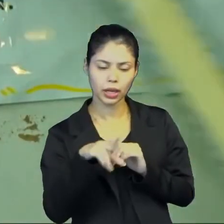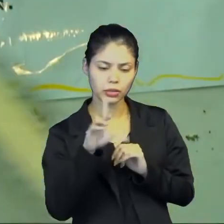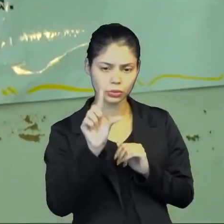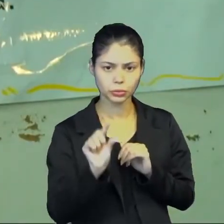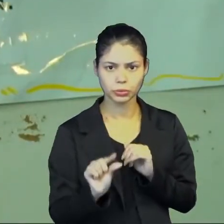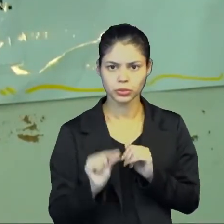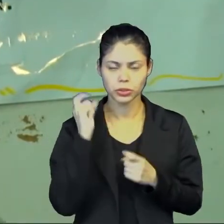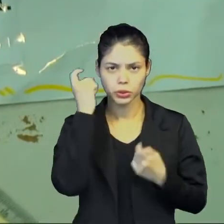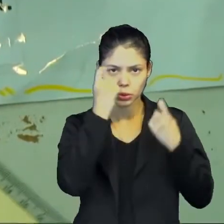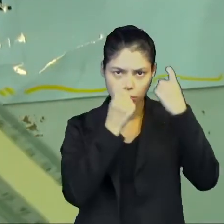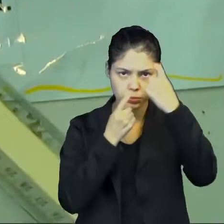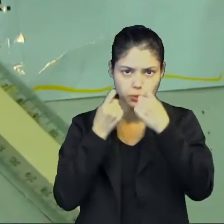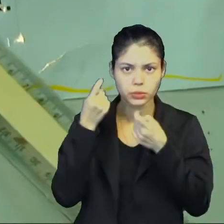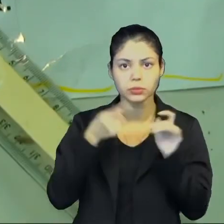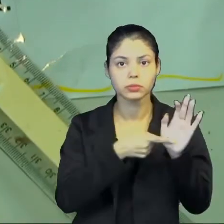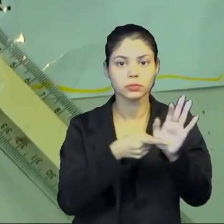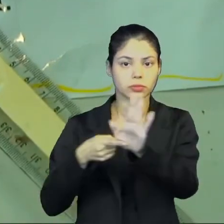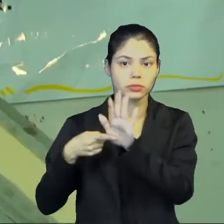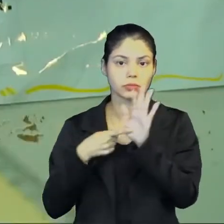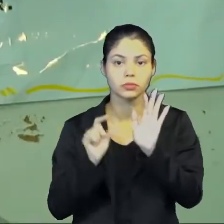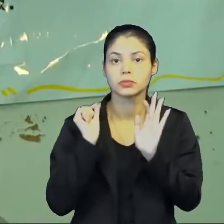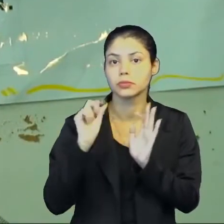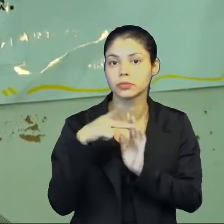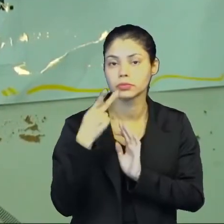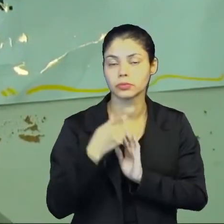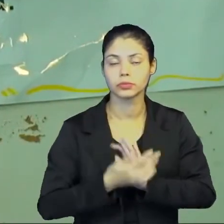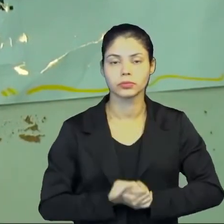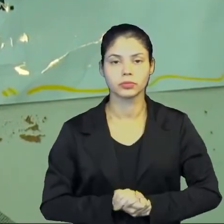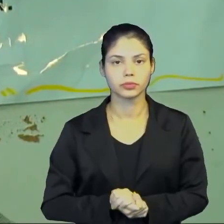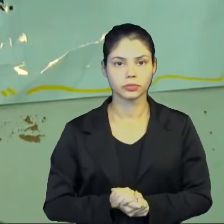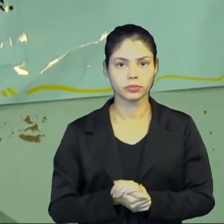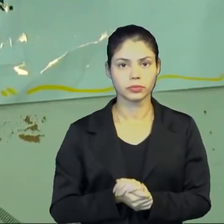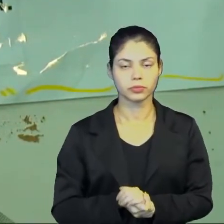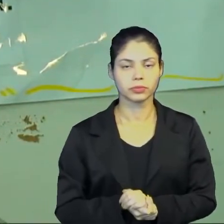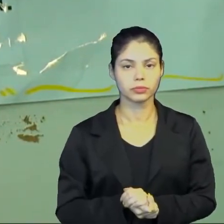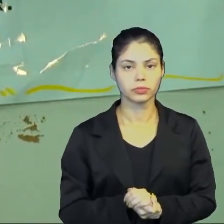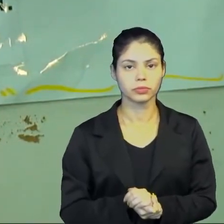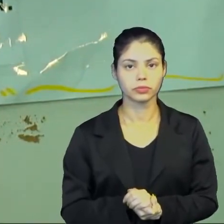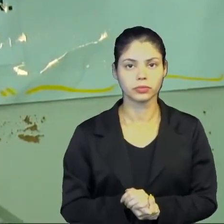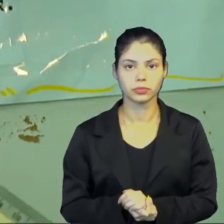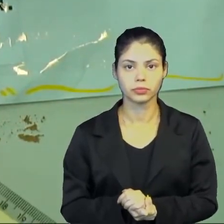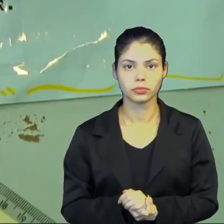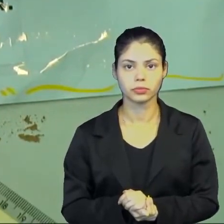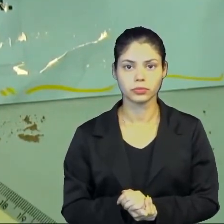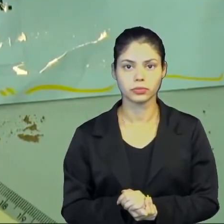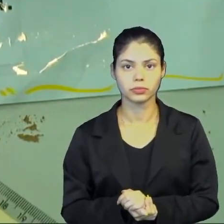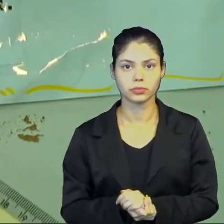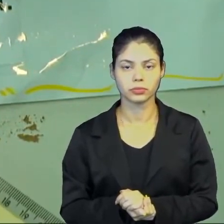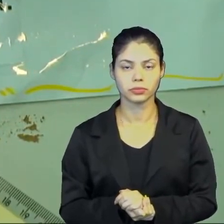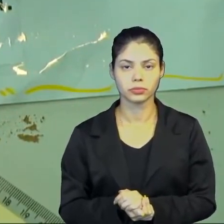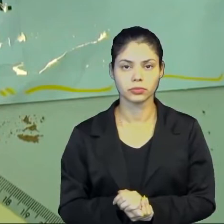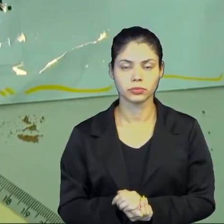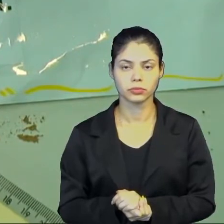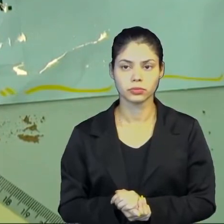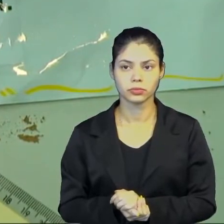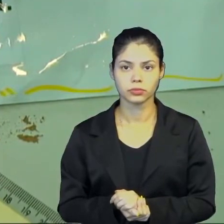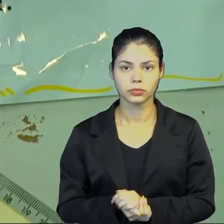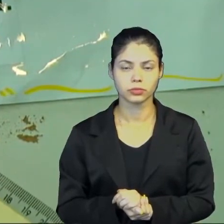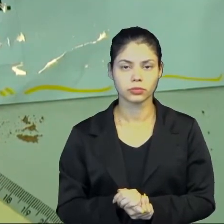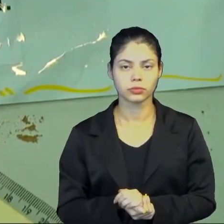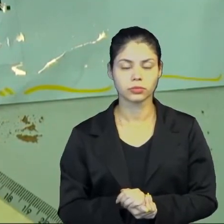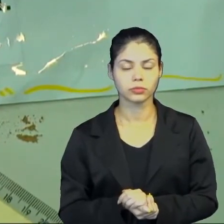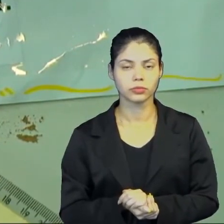baixinho, a expressão destacada refere-se a, olha só, que. Esse que se refere a